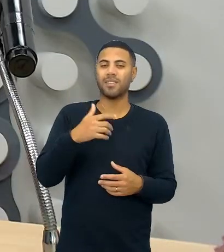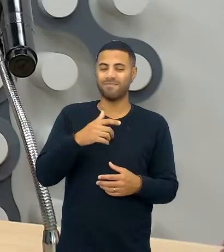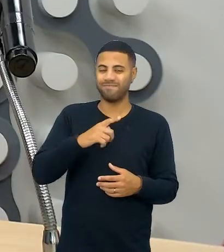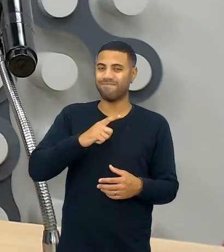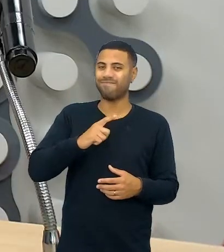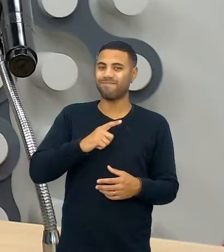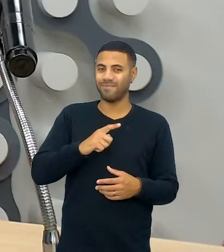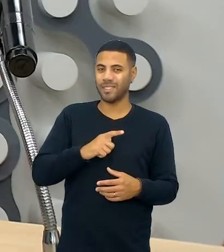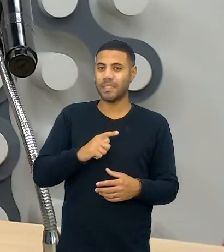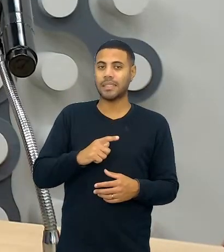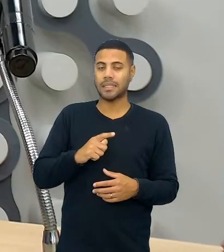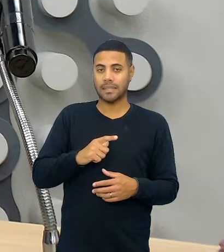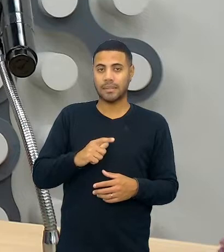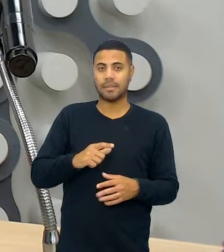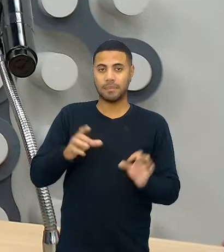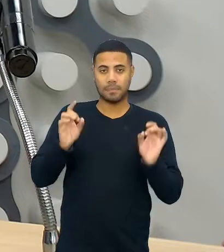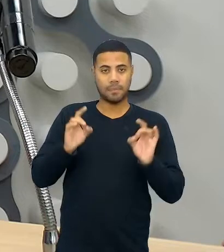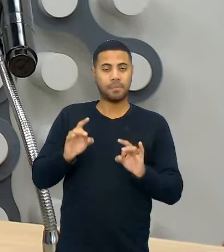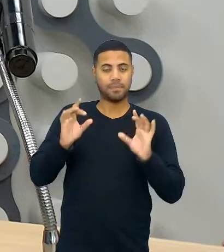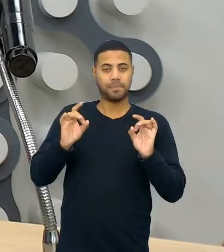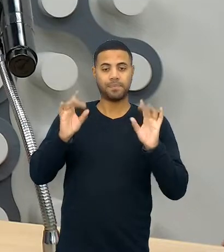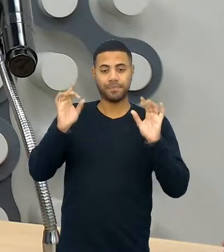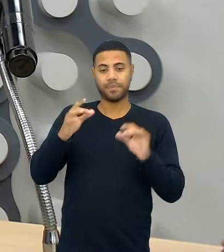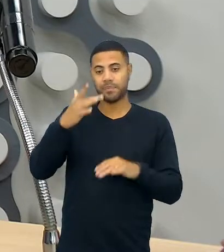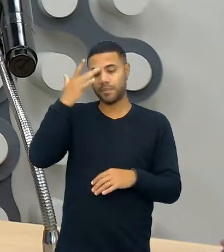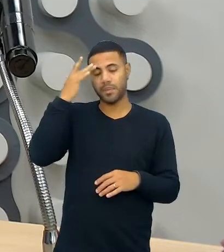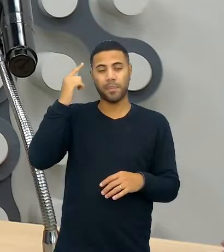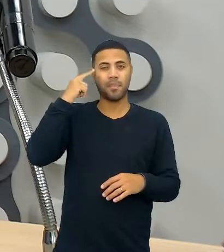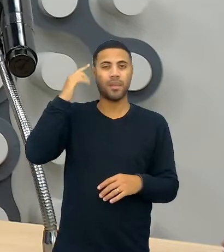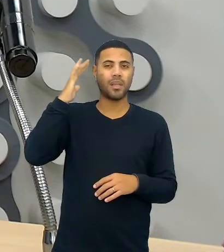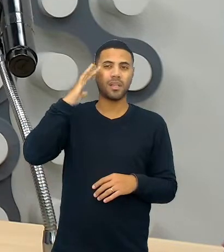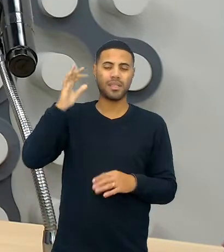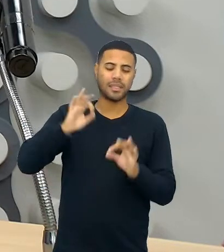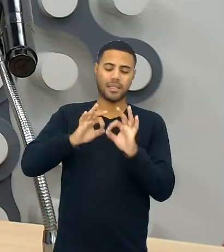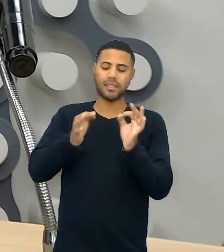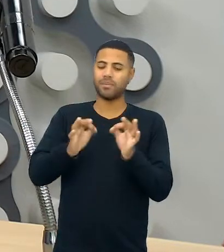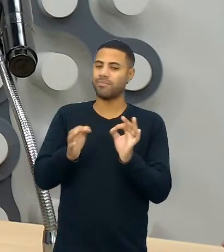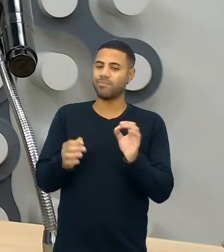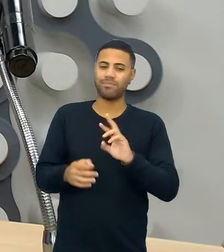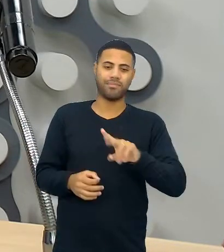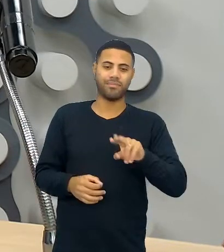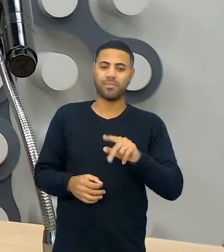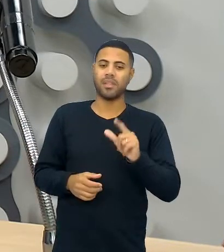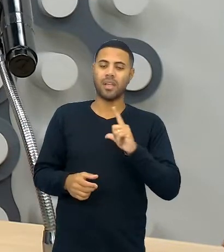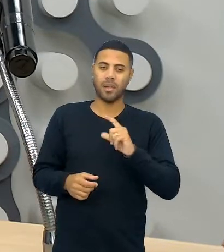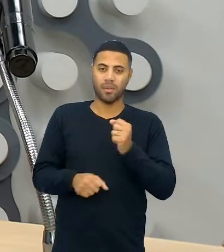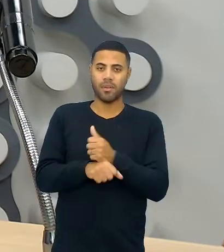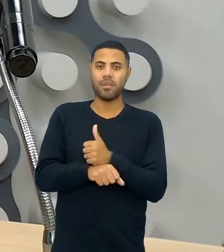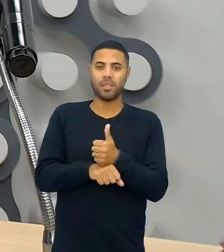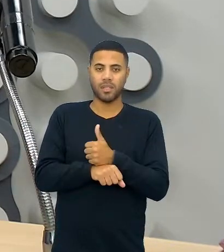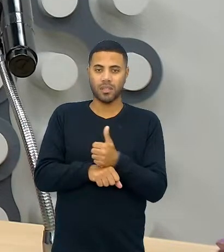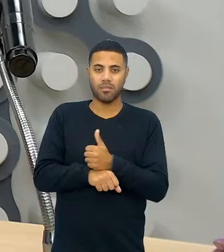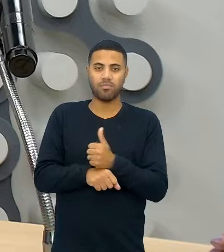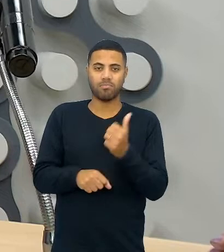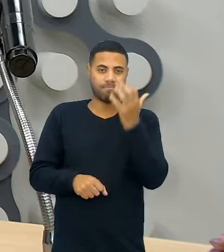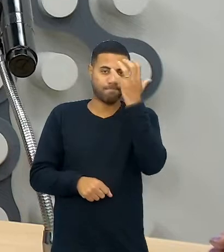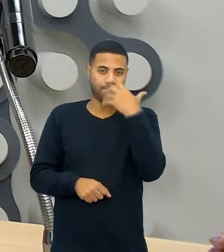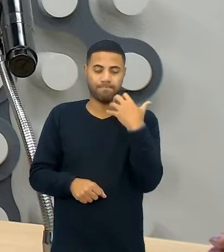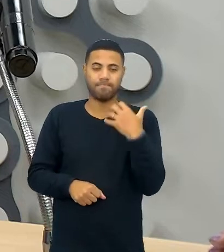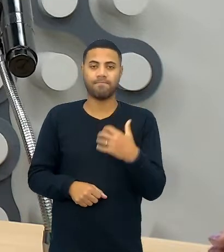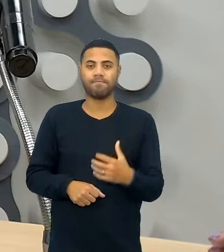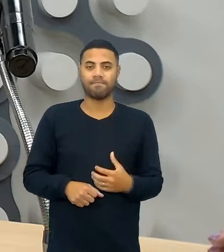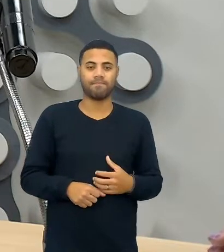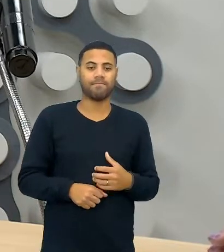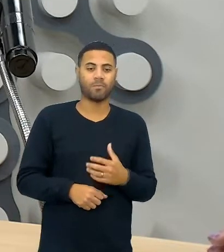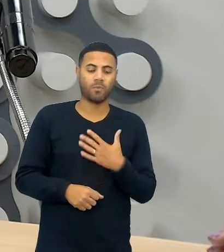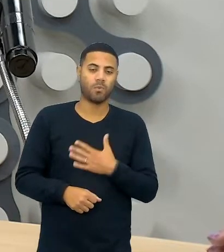sério. As pessoas até podem achar que não, mas o jornalismo é uma profissão super séria e eu acho